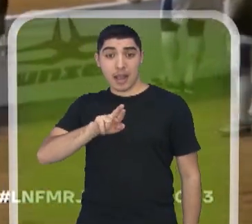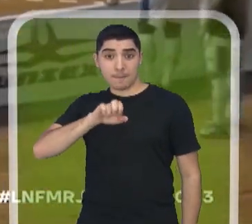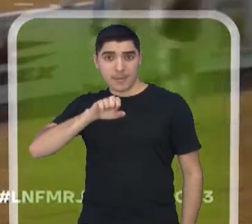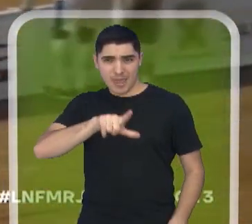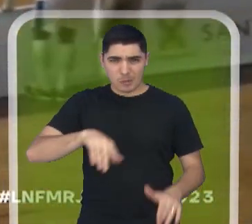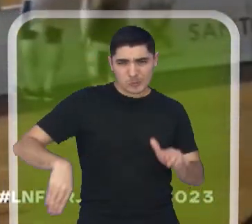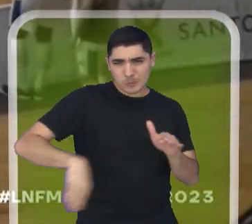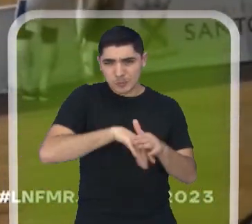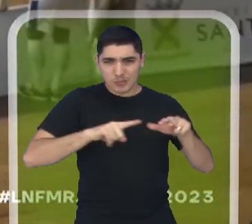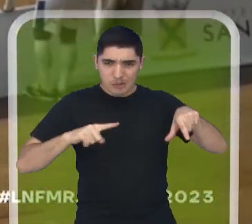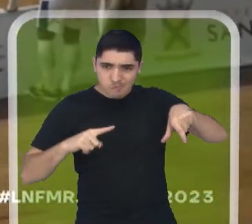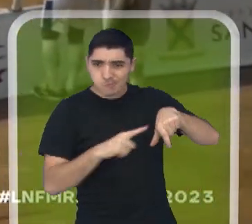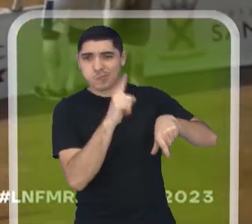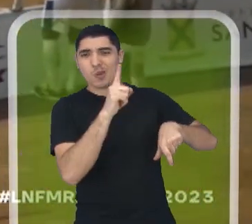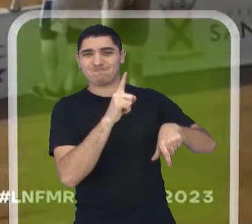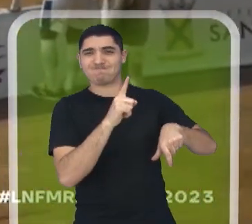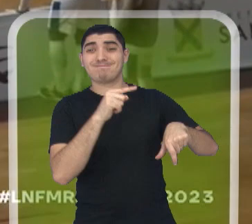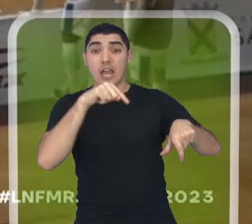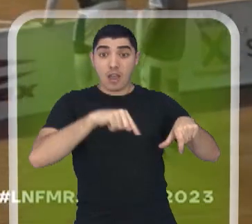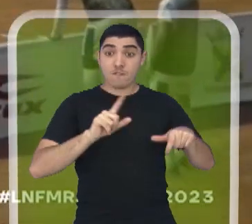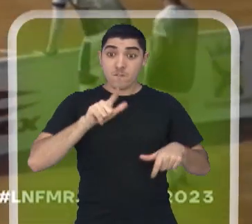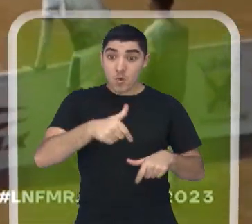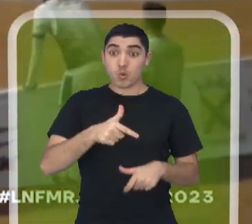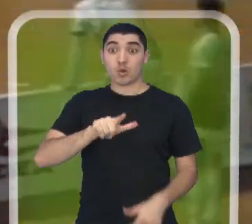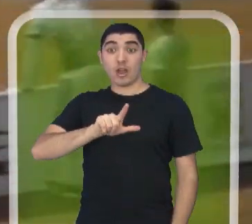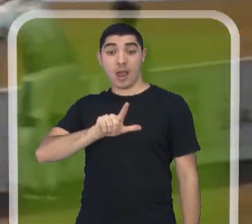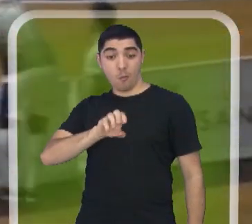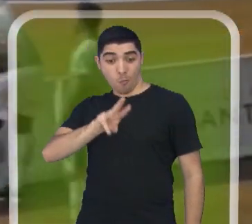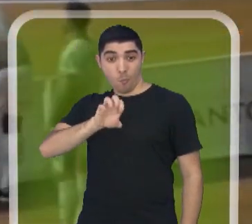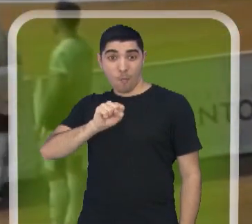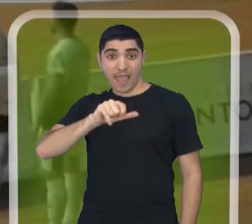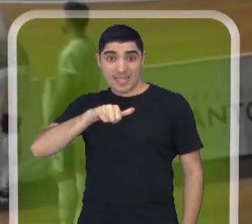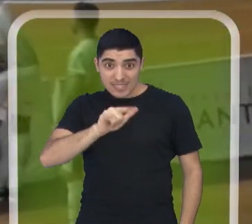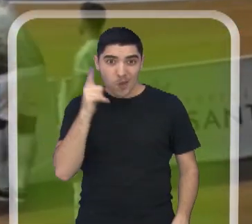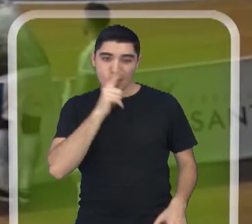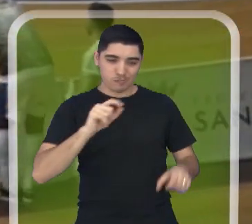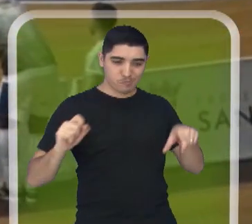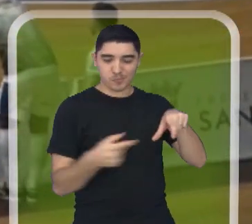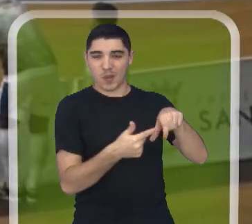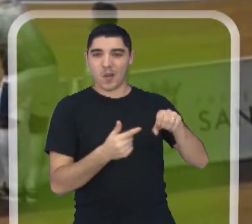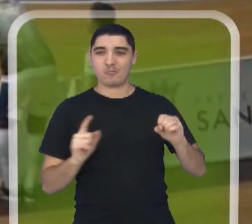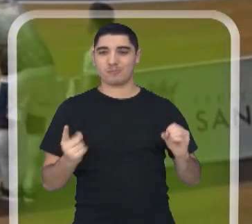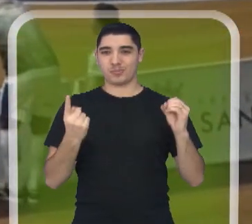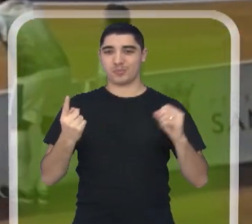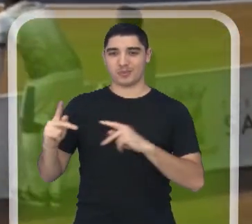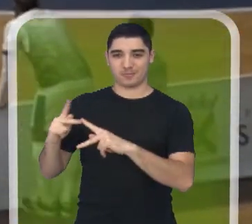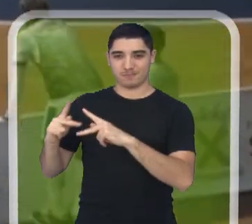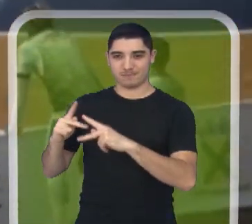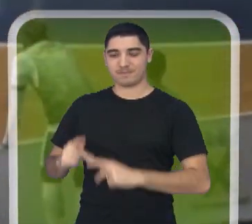o travessão. Na sobra, Wesley empurrou para o fundo do gol. São José 1, Santo André 0.